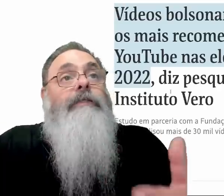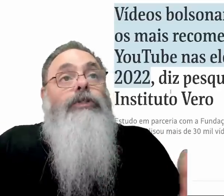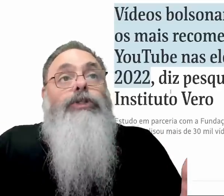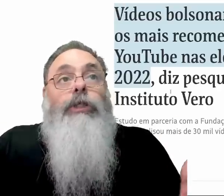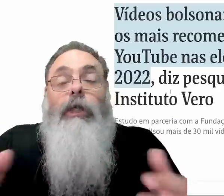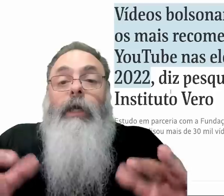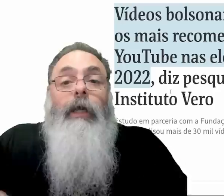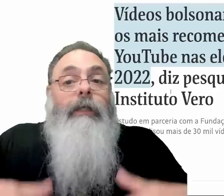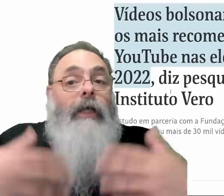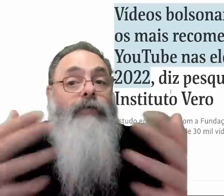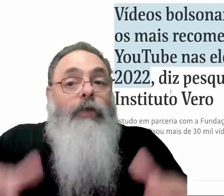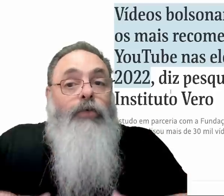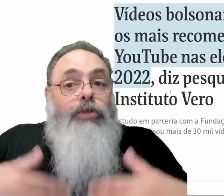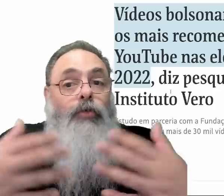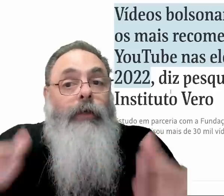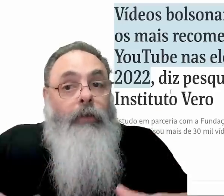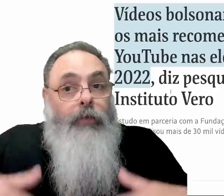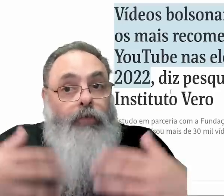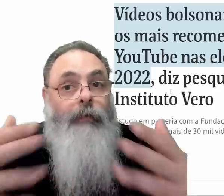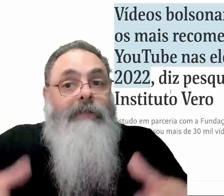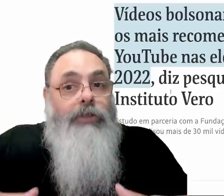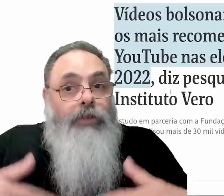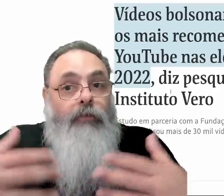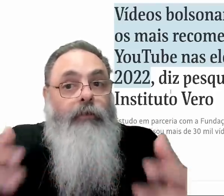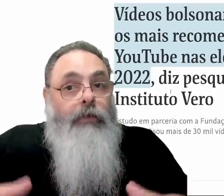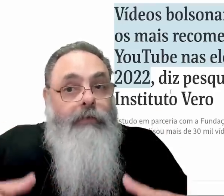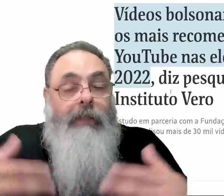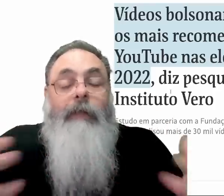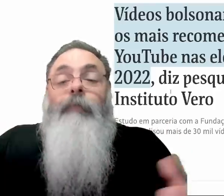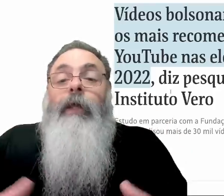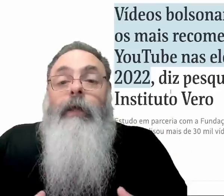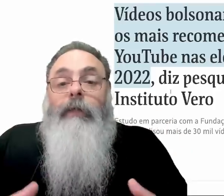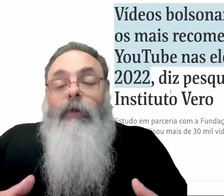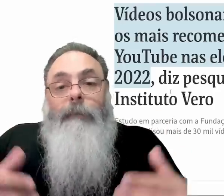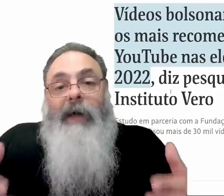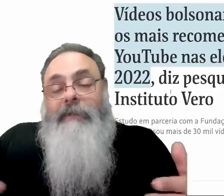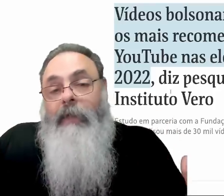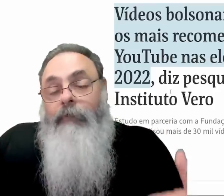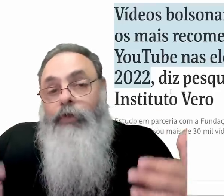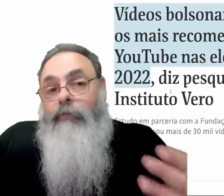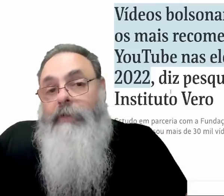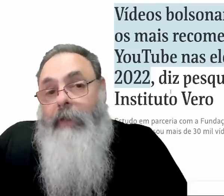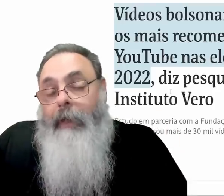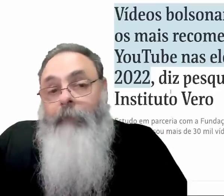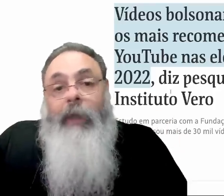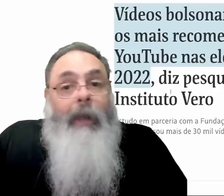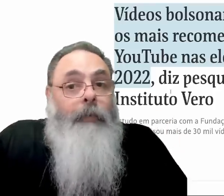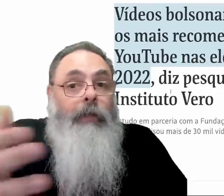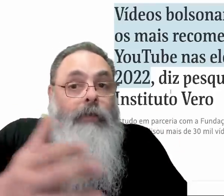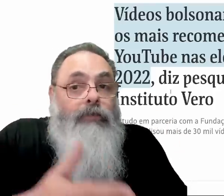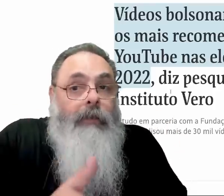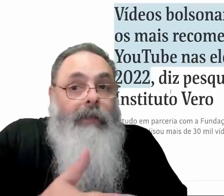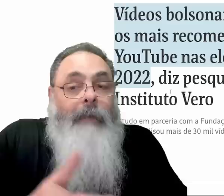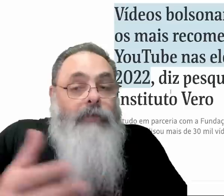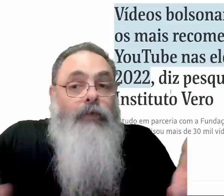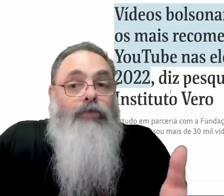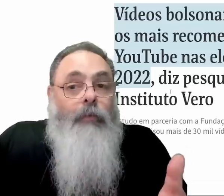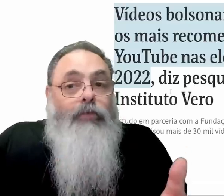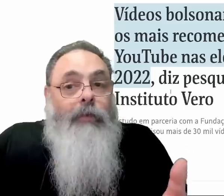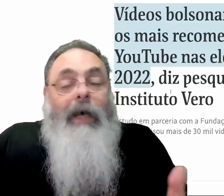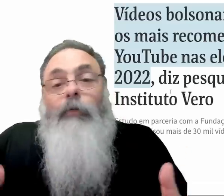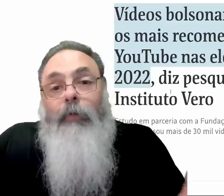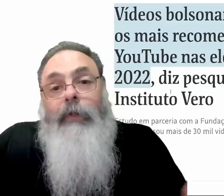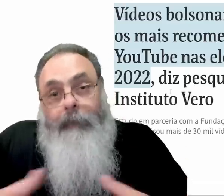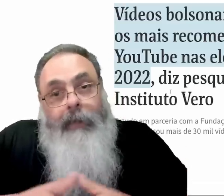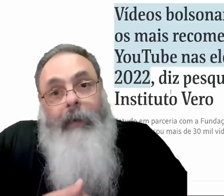que você quer assistir ele quer que você continue no YouTube no vídeos ali então ele passa aquele vídeo que você quer é por isso que tem mais vídeos